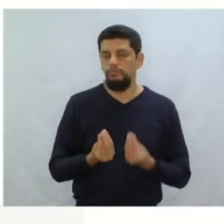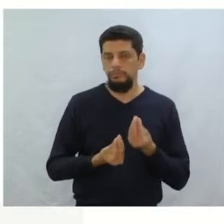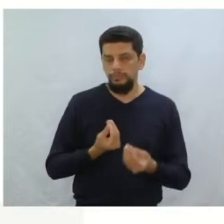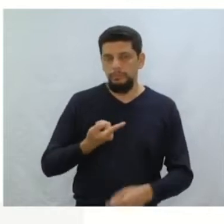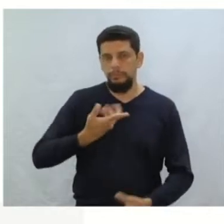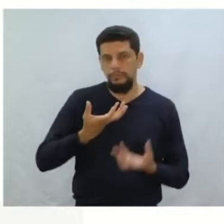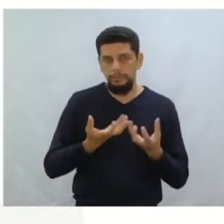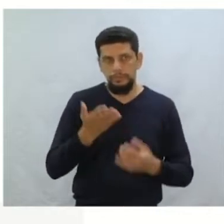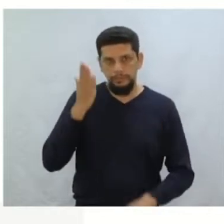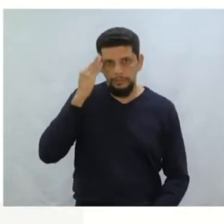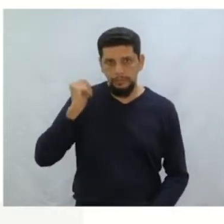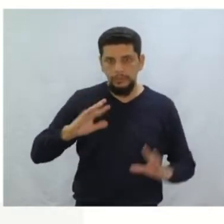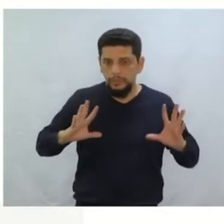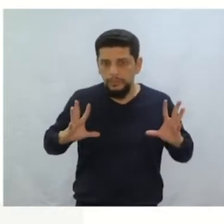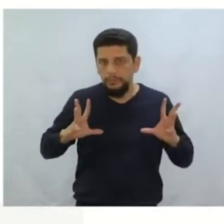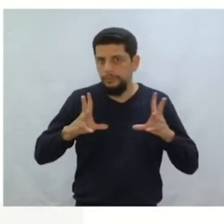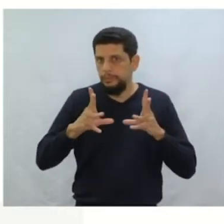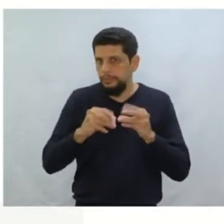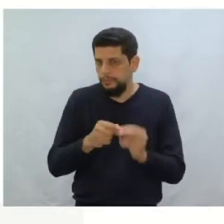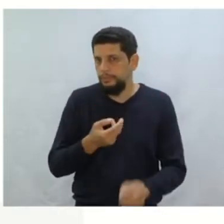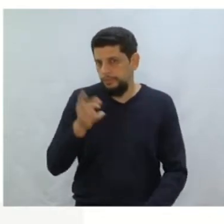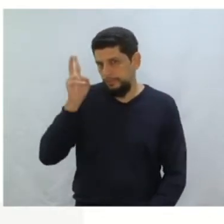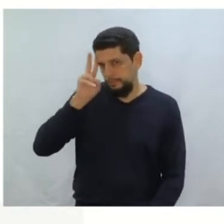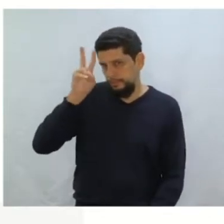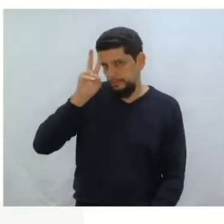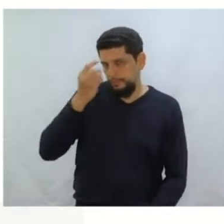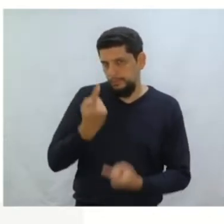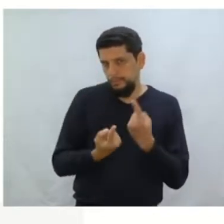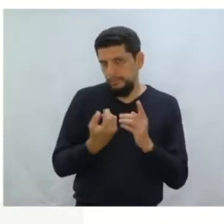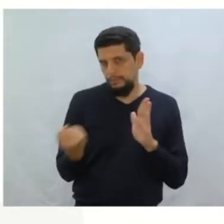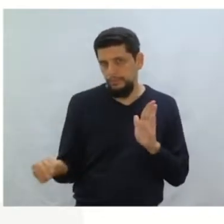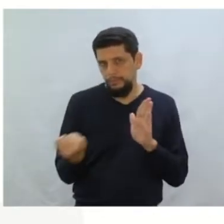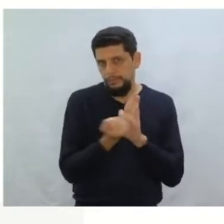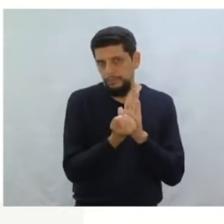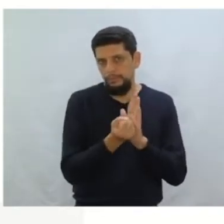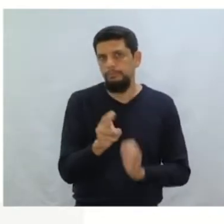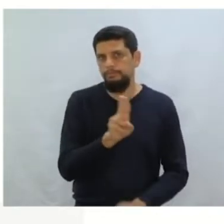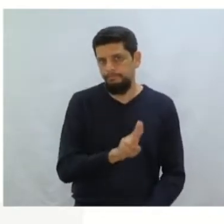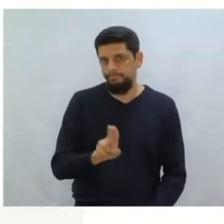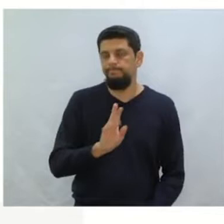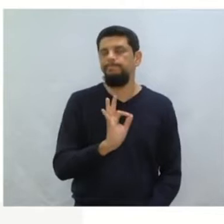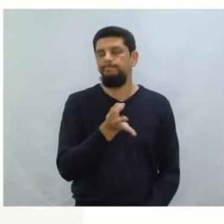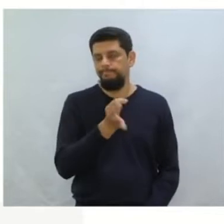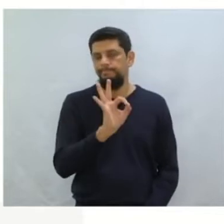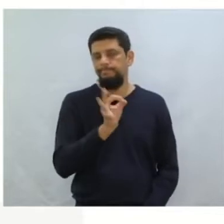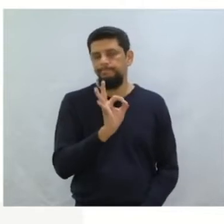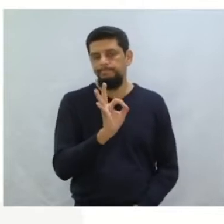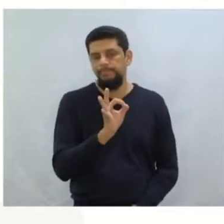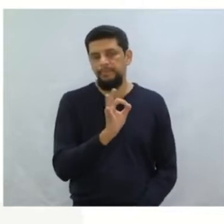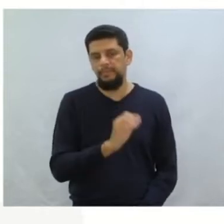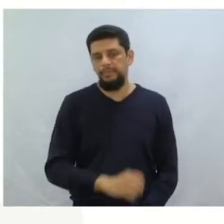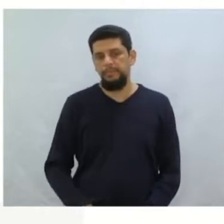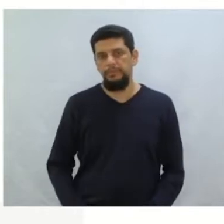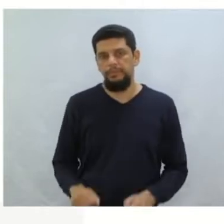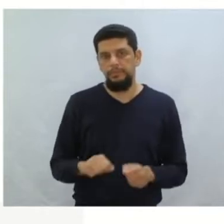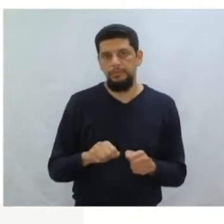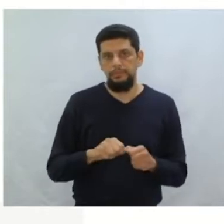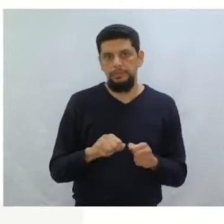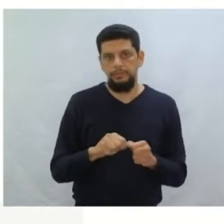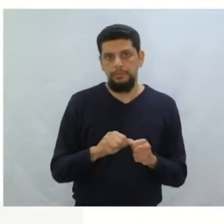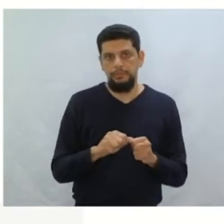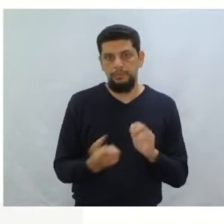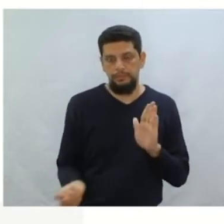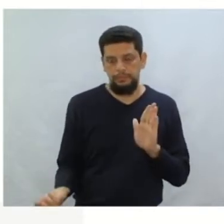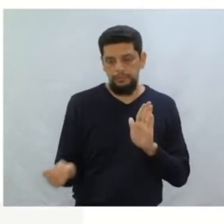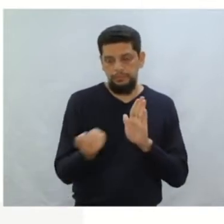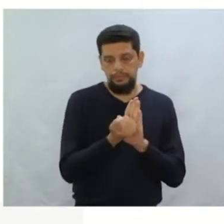saber ao todo, vocês lembram qual sinal que nós usamos? Isso mesmo! Nós vamos